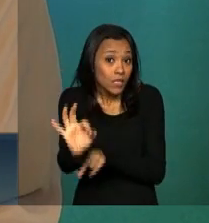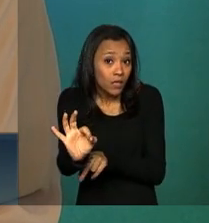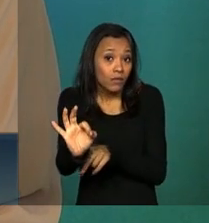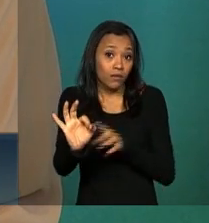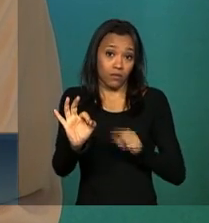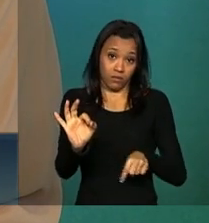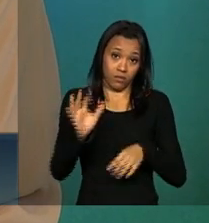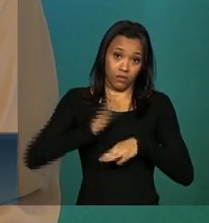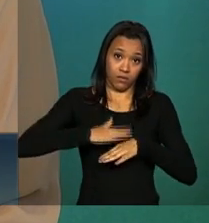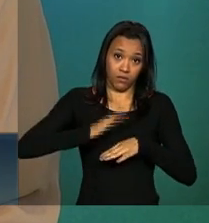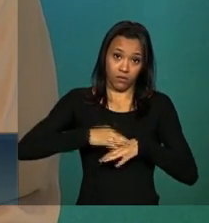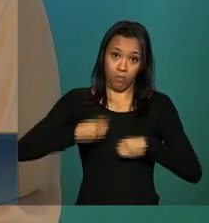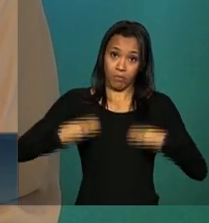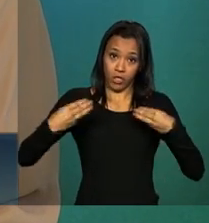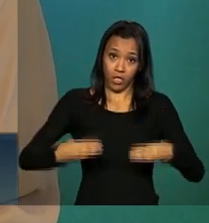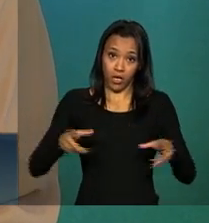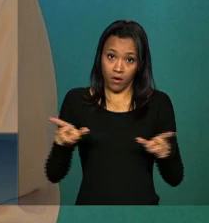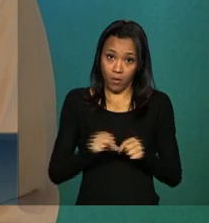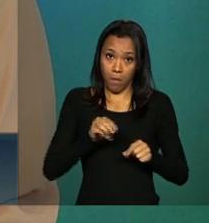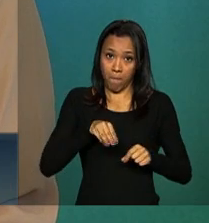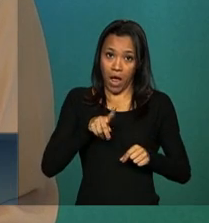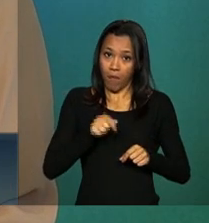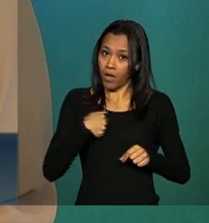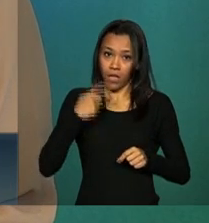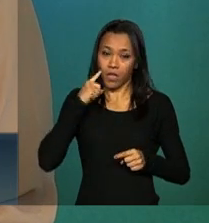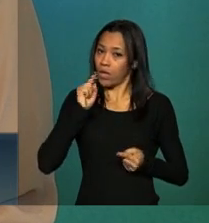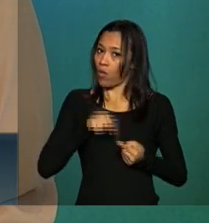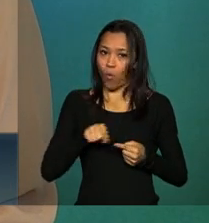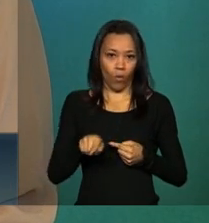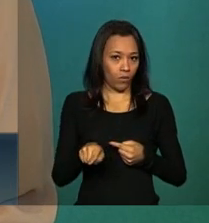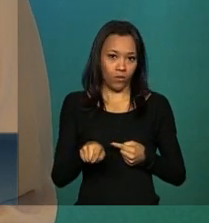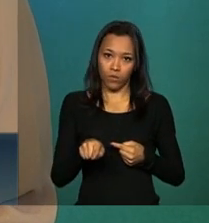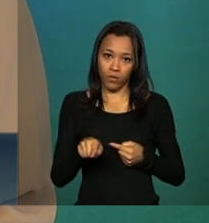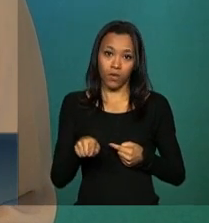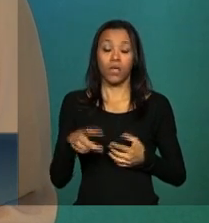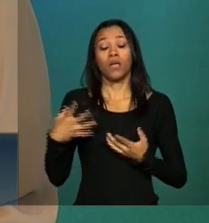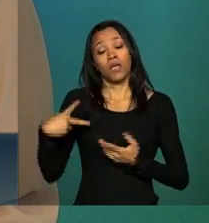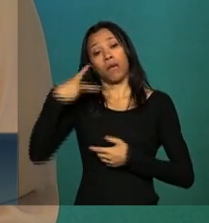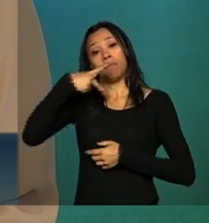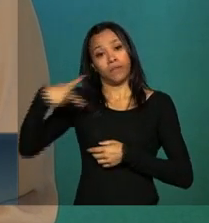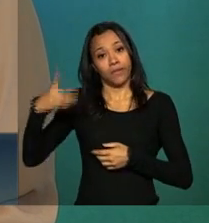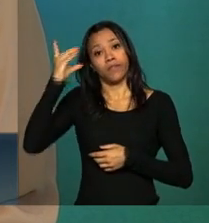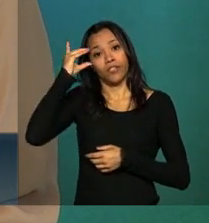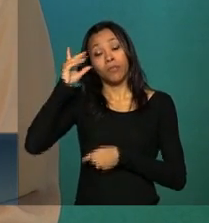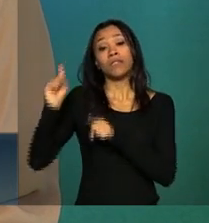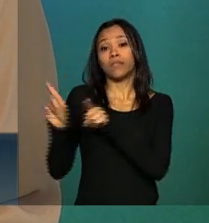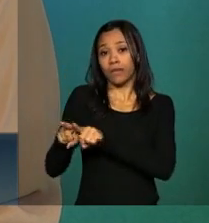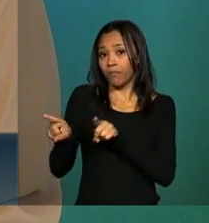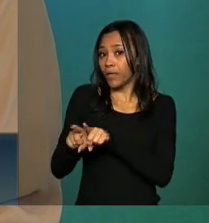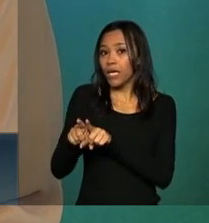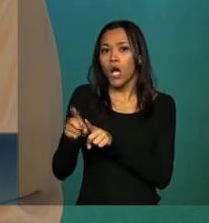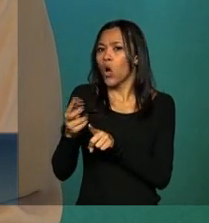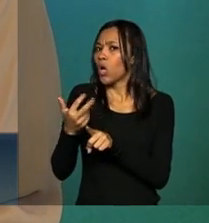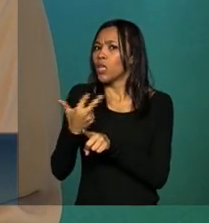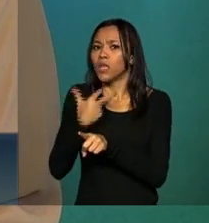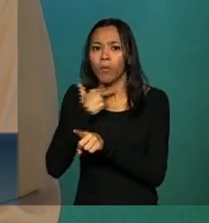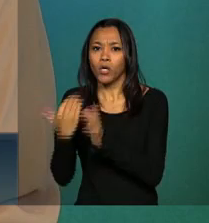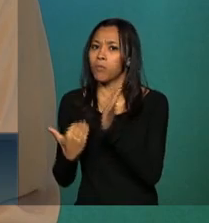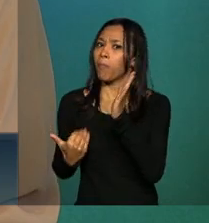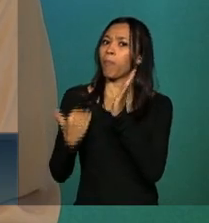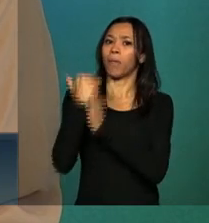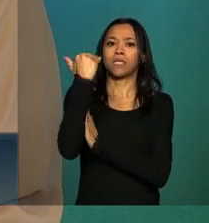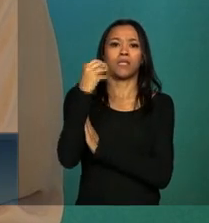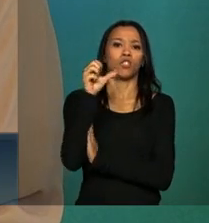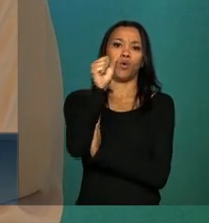mas, principalmente, a presidente Dilma foi taxativa e definitiva em não permitir que passasse de 8,75%. Com uma